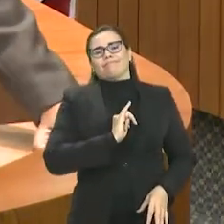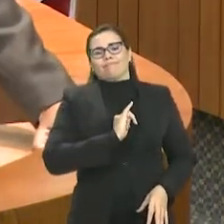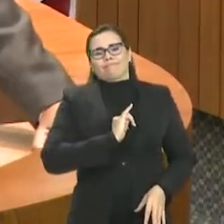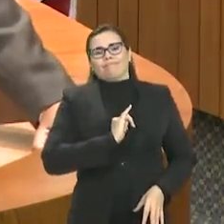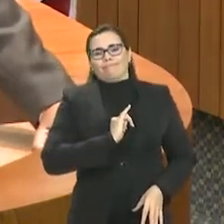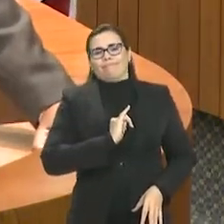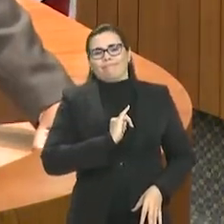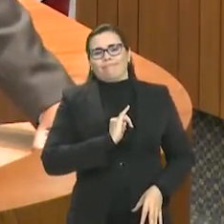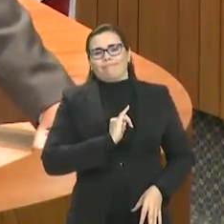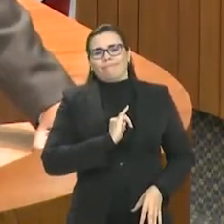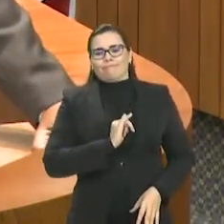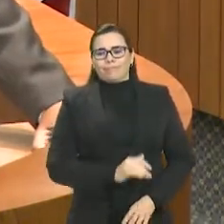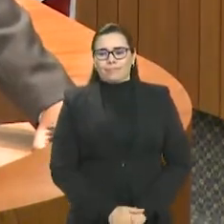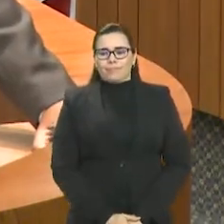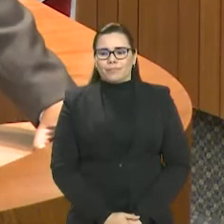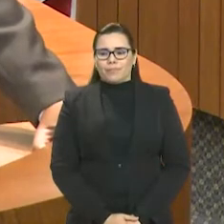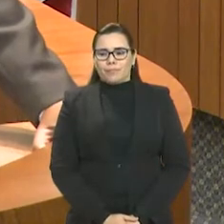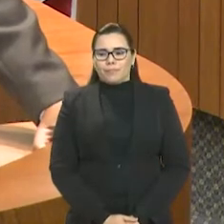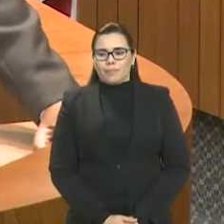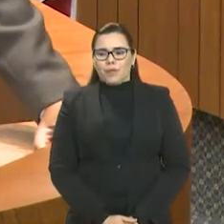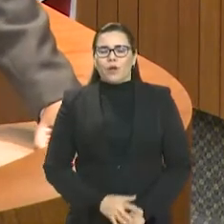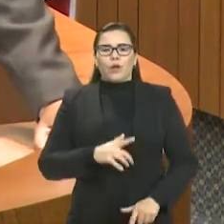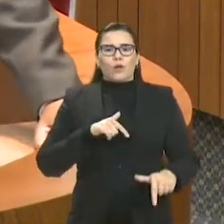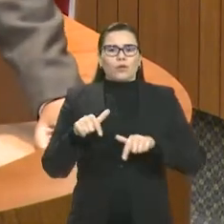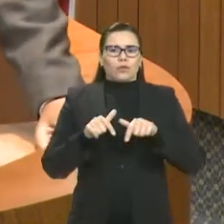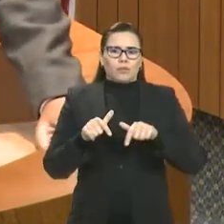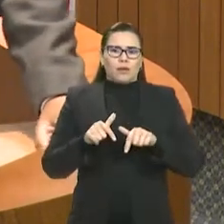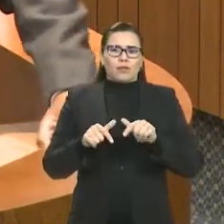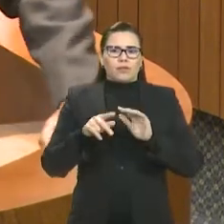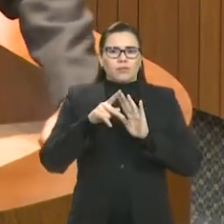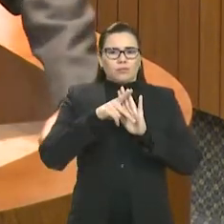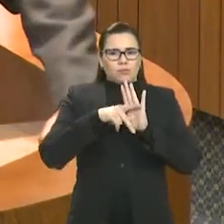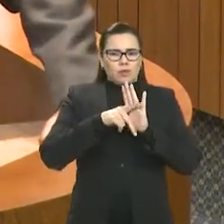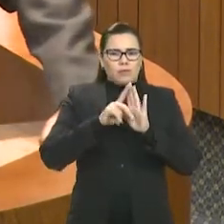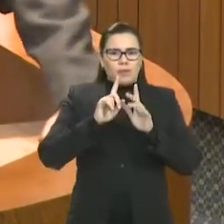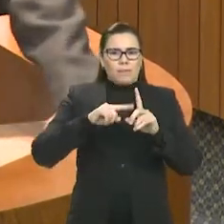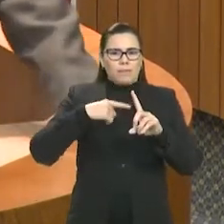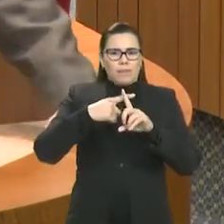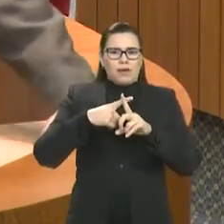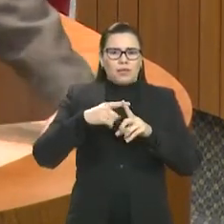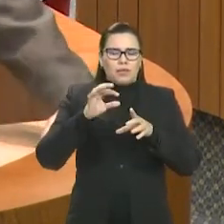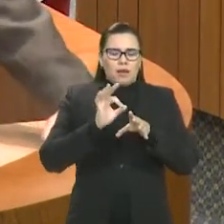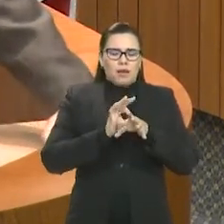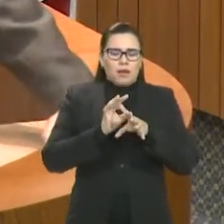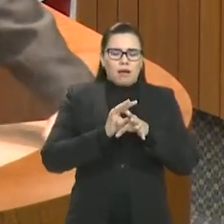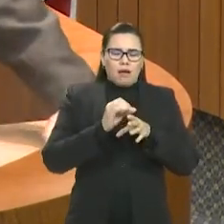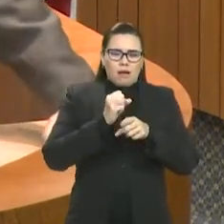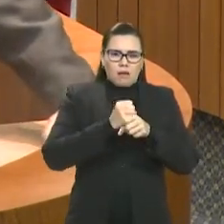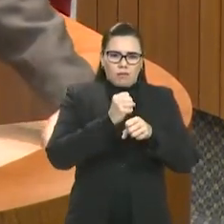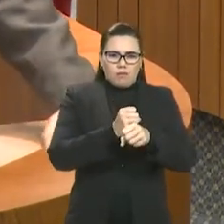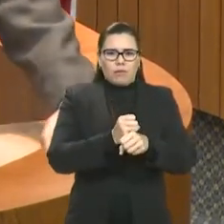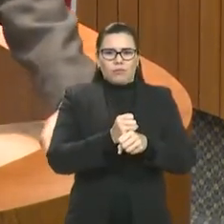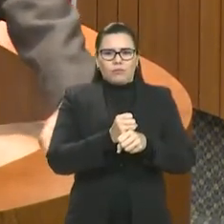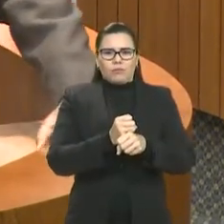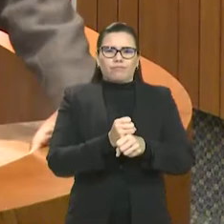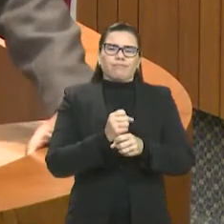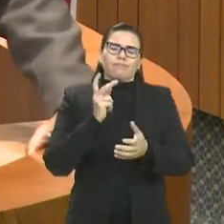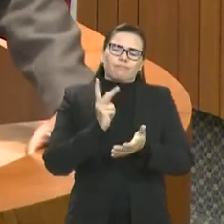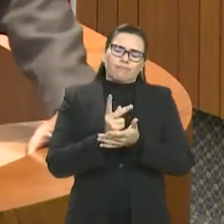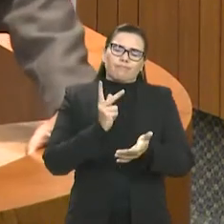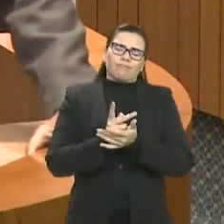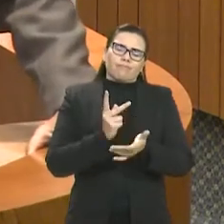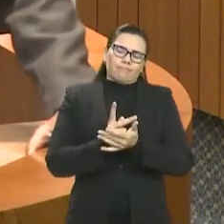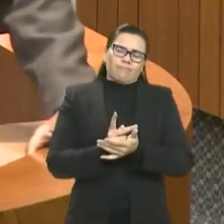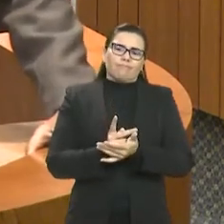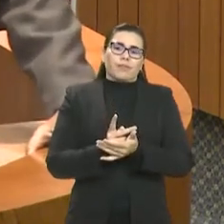ações do Mais Asfalto continuaram em todos os anos. E agora o governador Brandão lança um pacote de